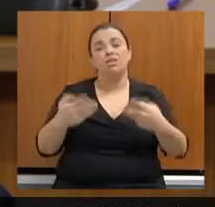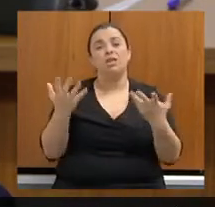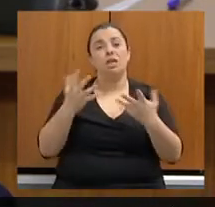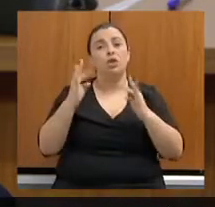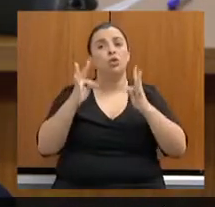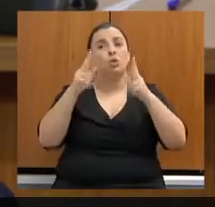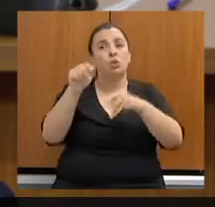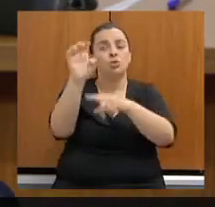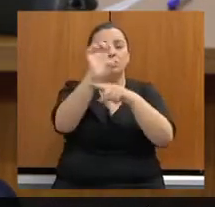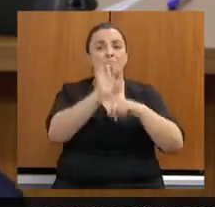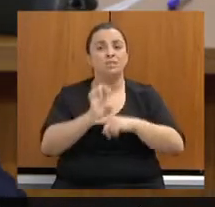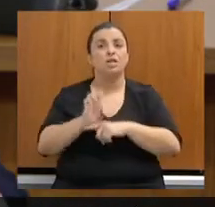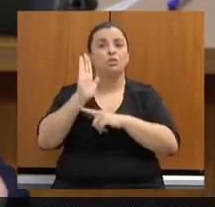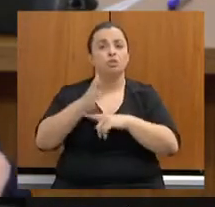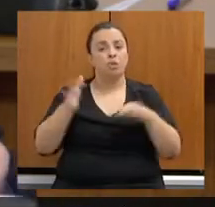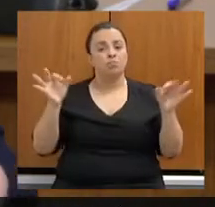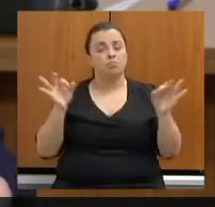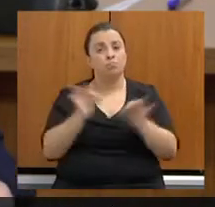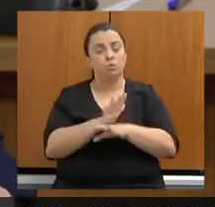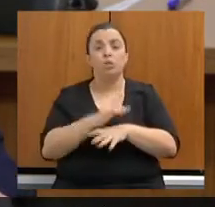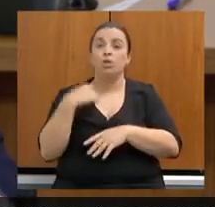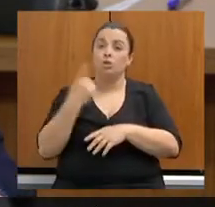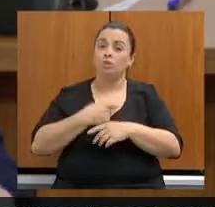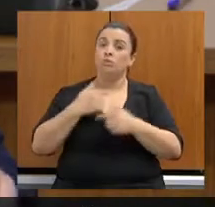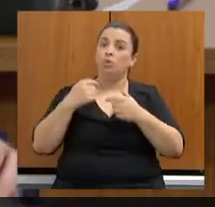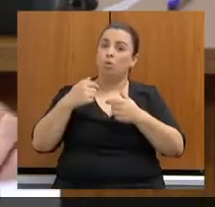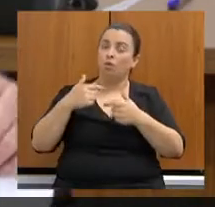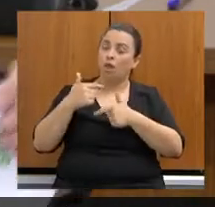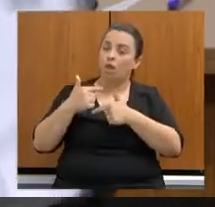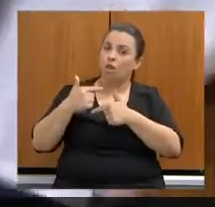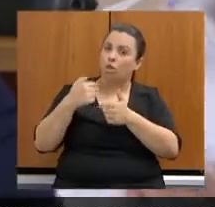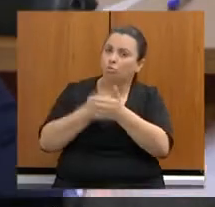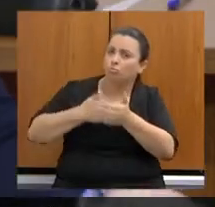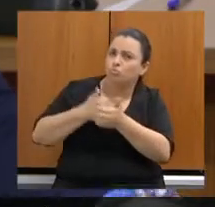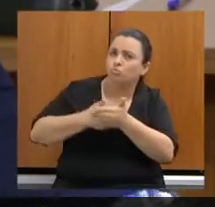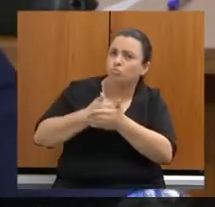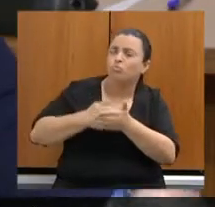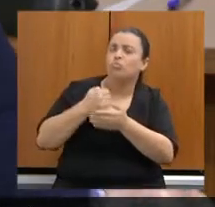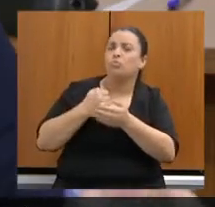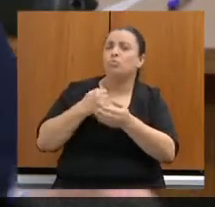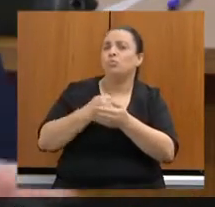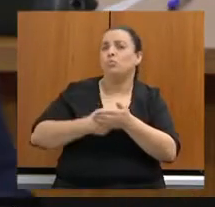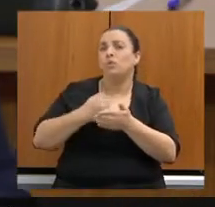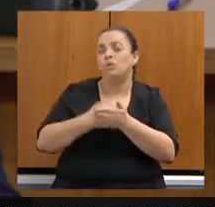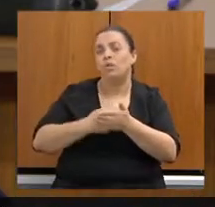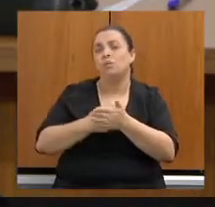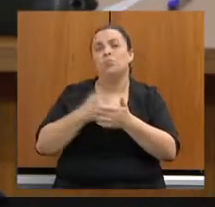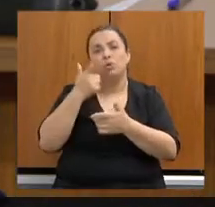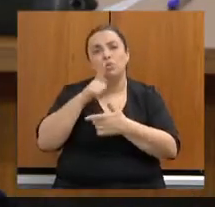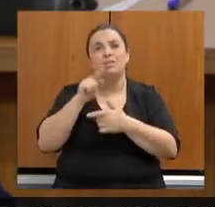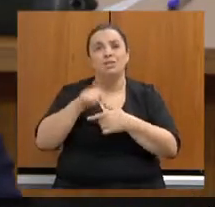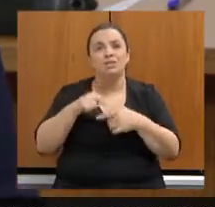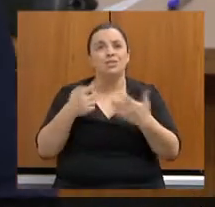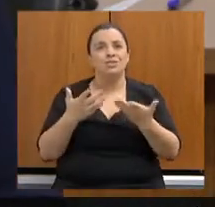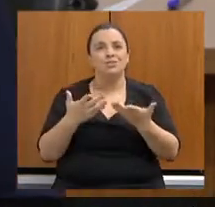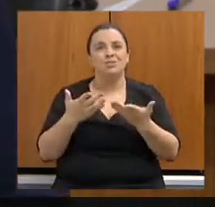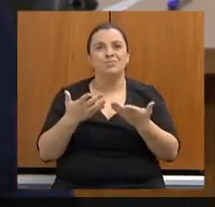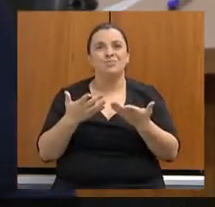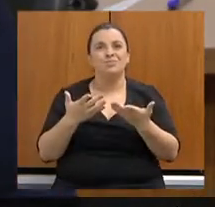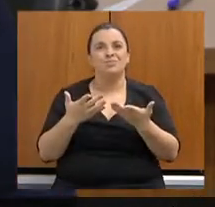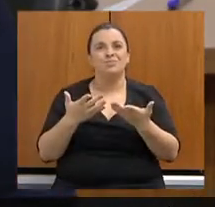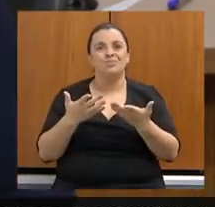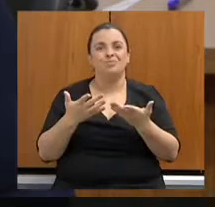atendido a gente tem lutado muito também para melhorar essa questão Tô terminando ver o deputado